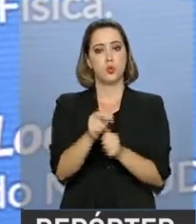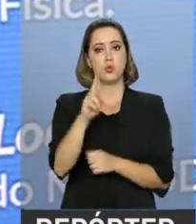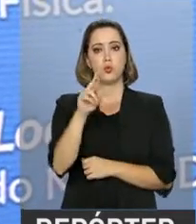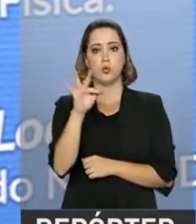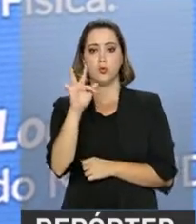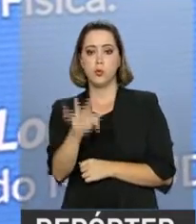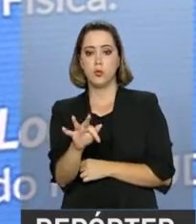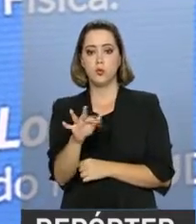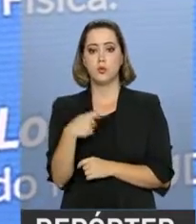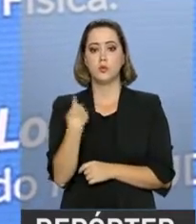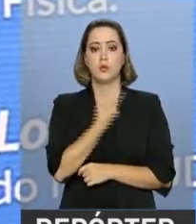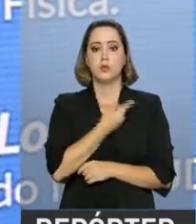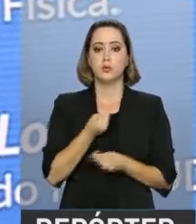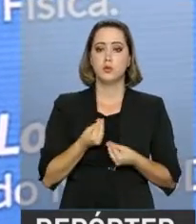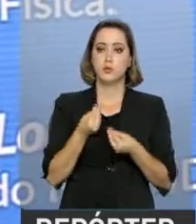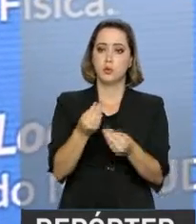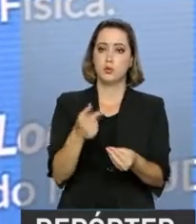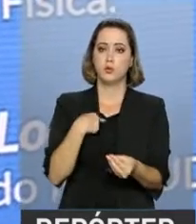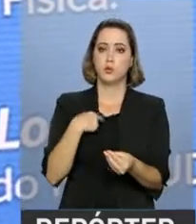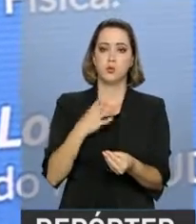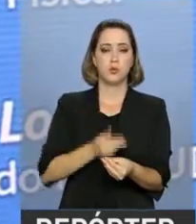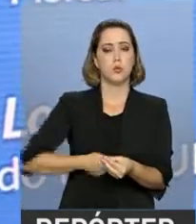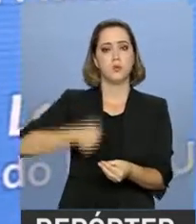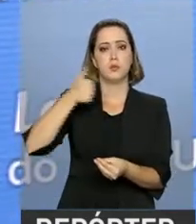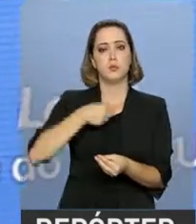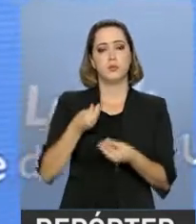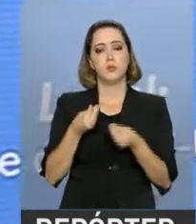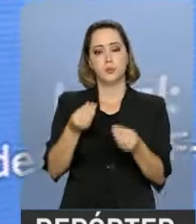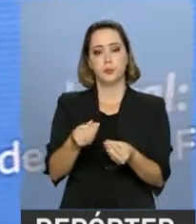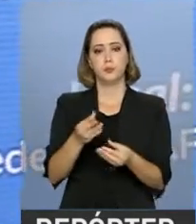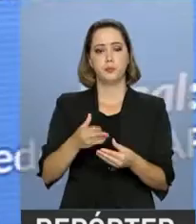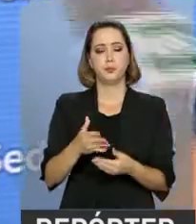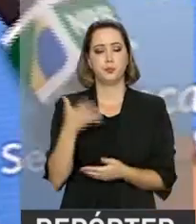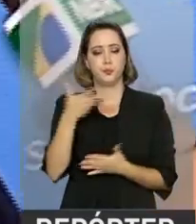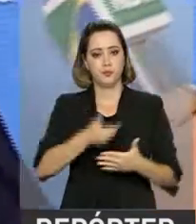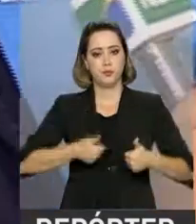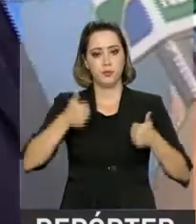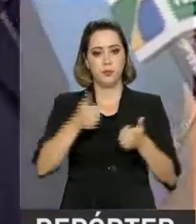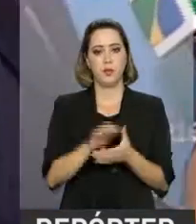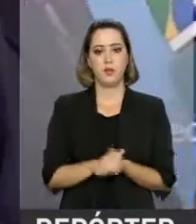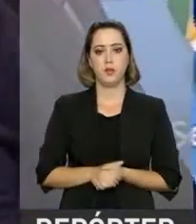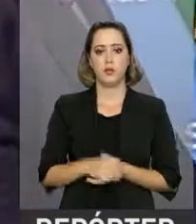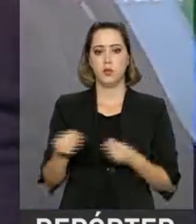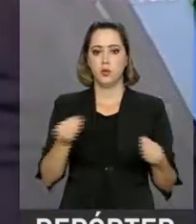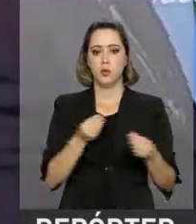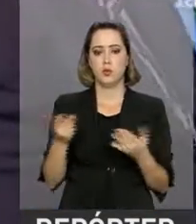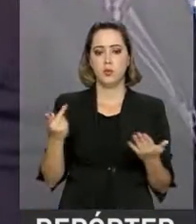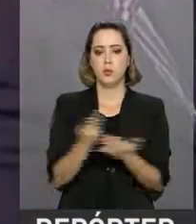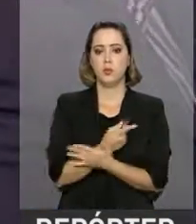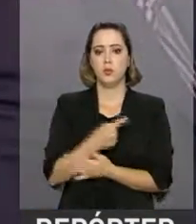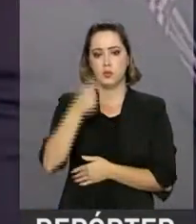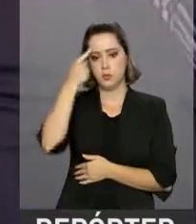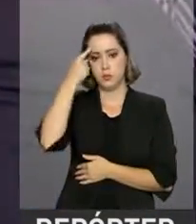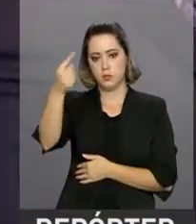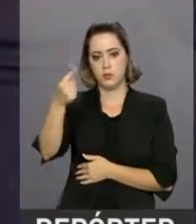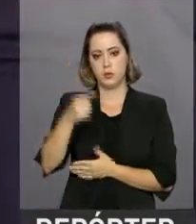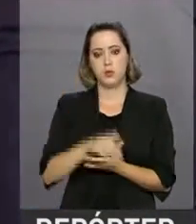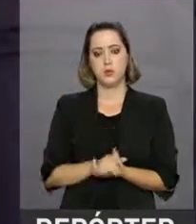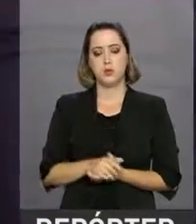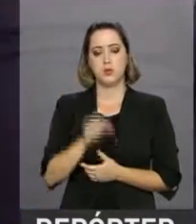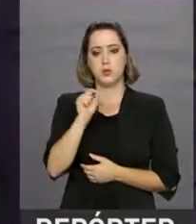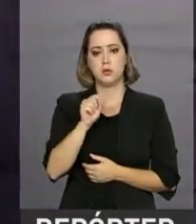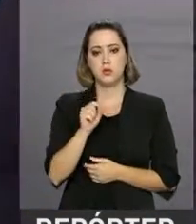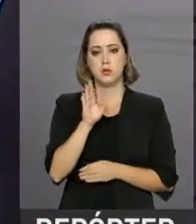e isso nos dá bastante conforto para prestar um serviço de qualidade para a comunidade. Como que surgiu essa ideia, professor, de colocar os alunos